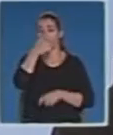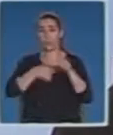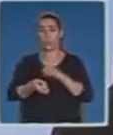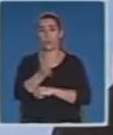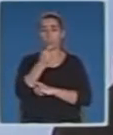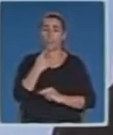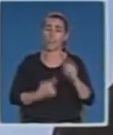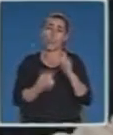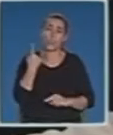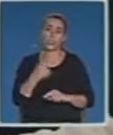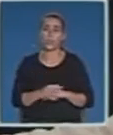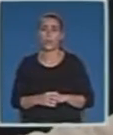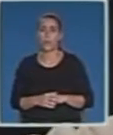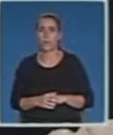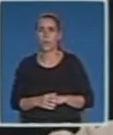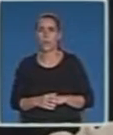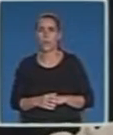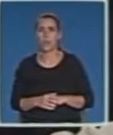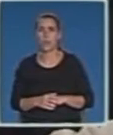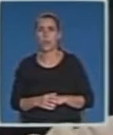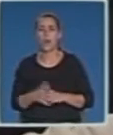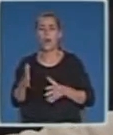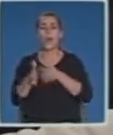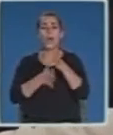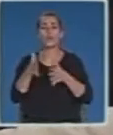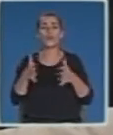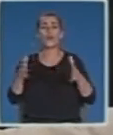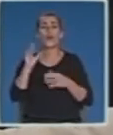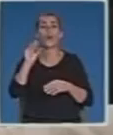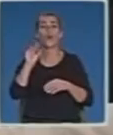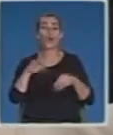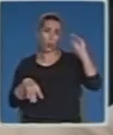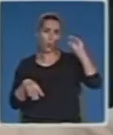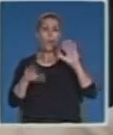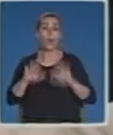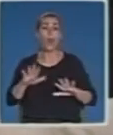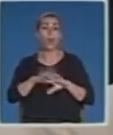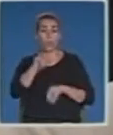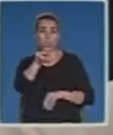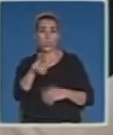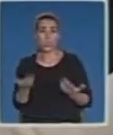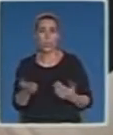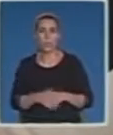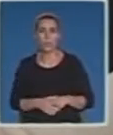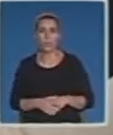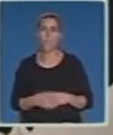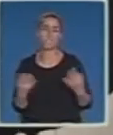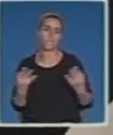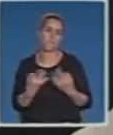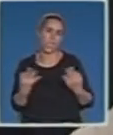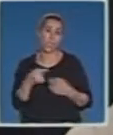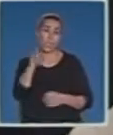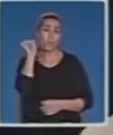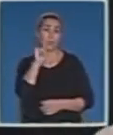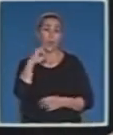da situação. A maior indústria do Corvo está parada por causa daquilo. Exatamente. Não, é isso que é absolutamente fundamental,